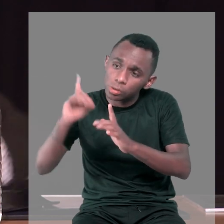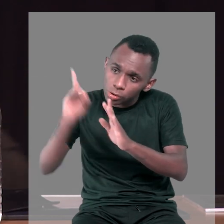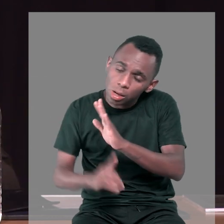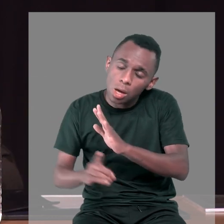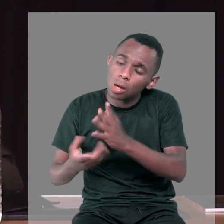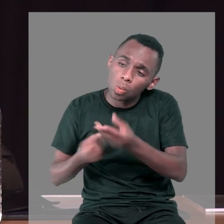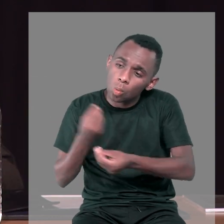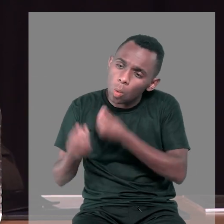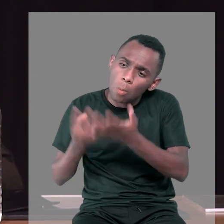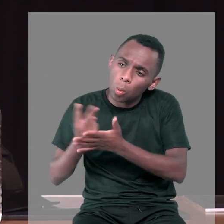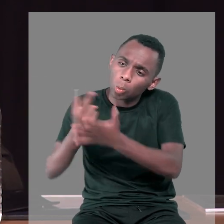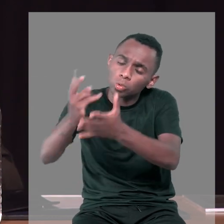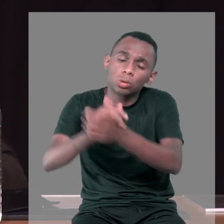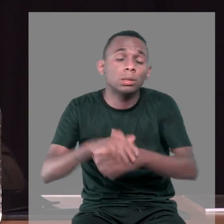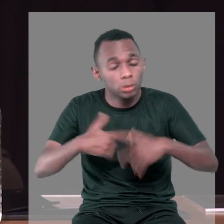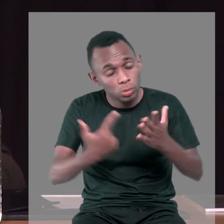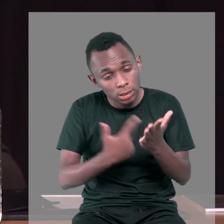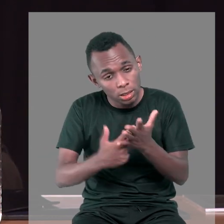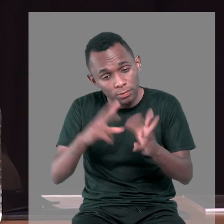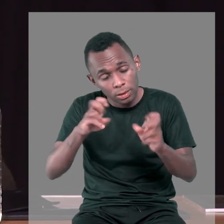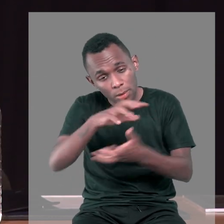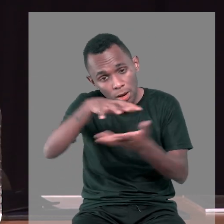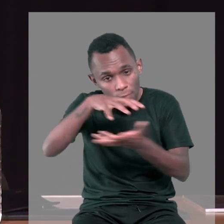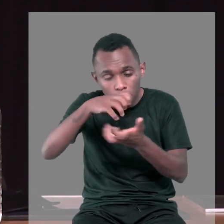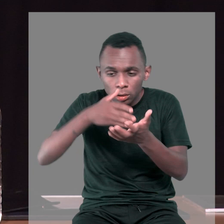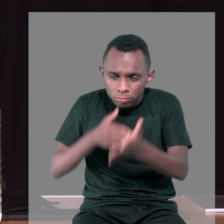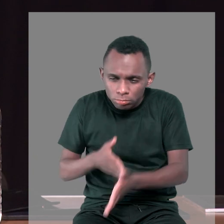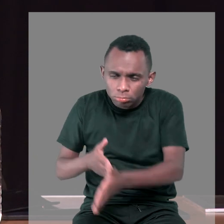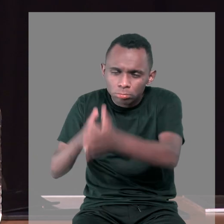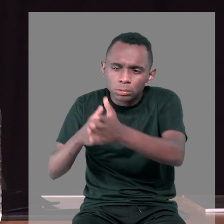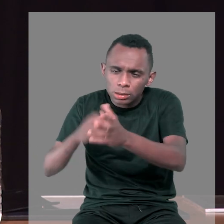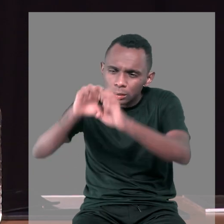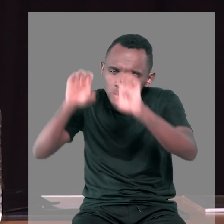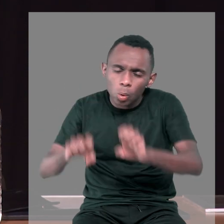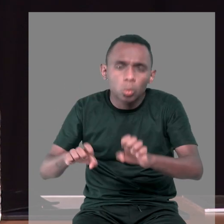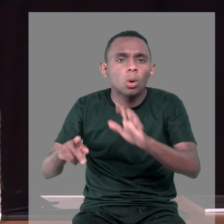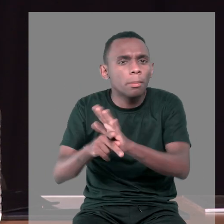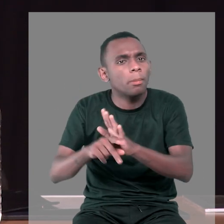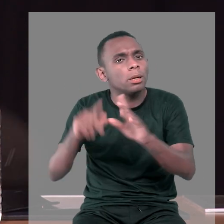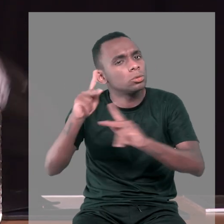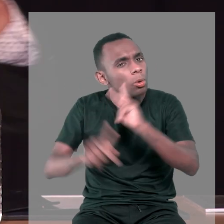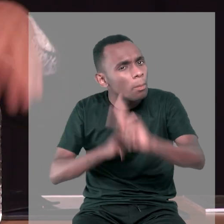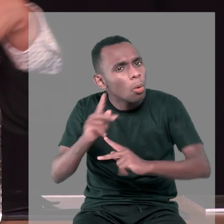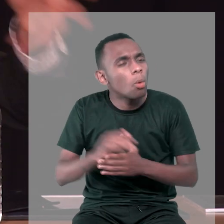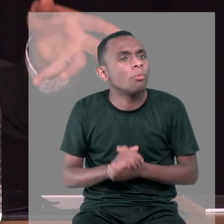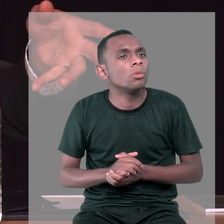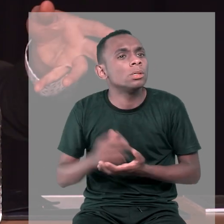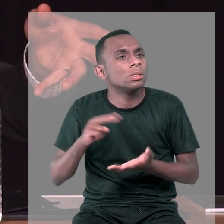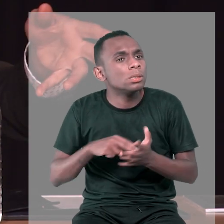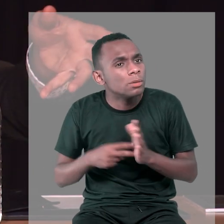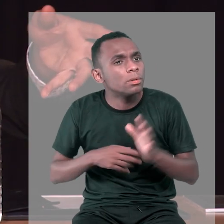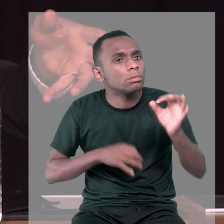ordenação à liberdade. Dentre elas, ela privilegia a lei, a Constituição em especial. E ela vai retomar,